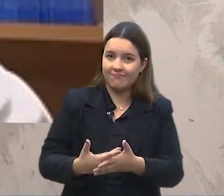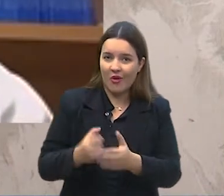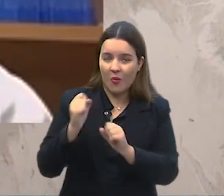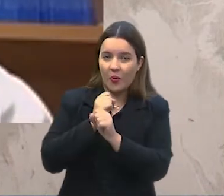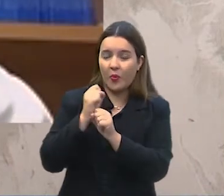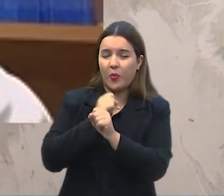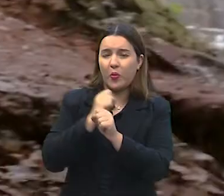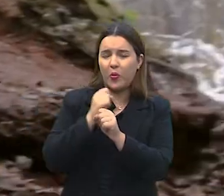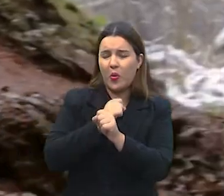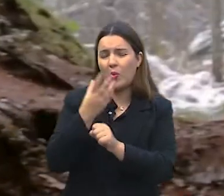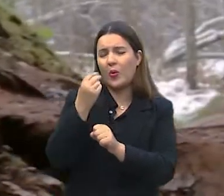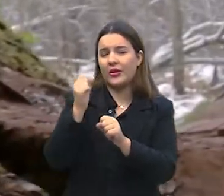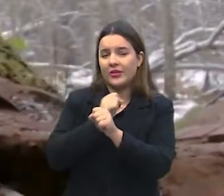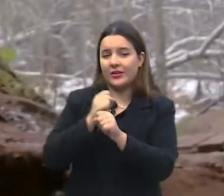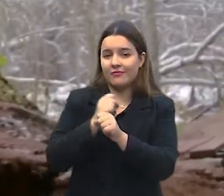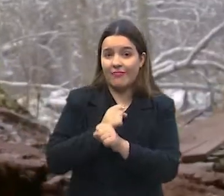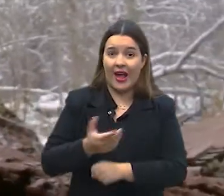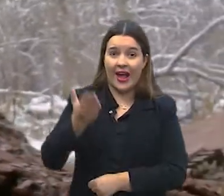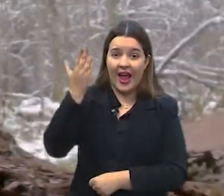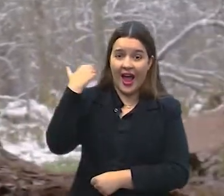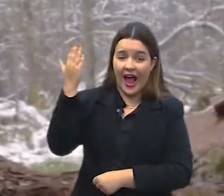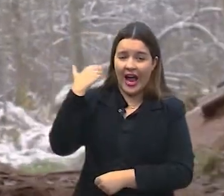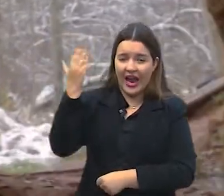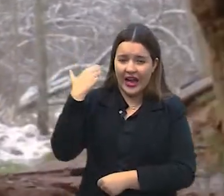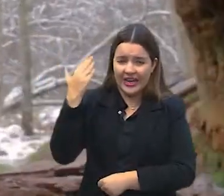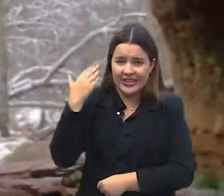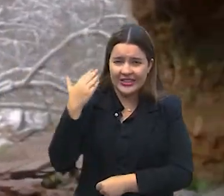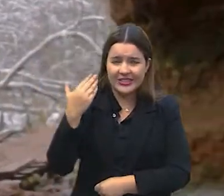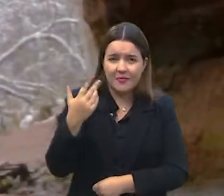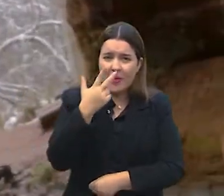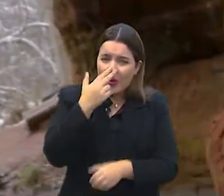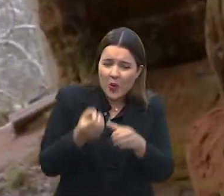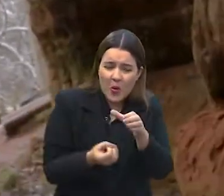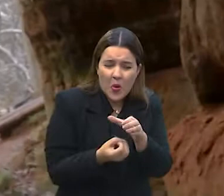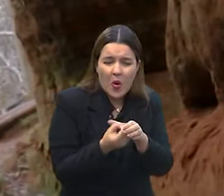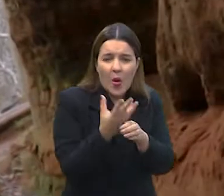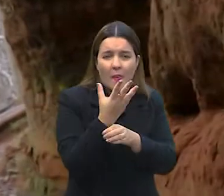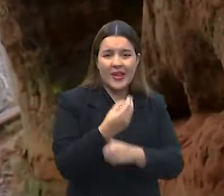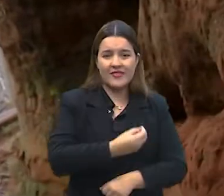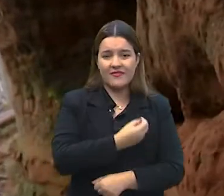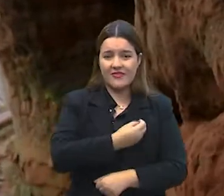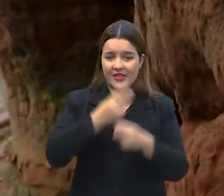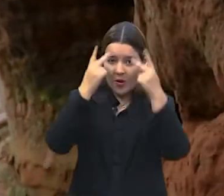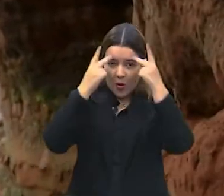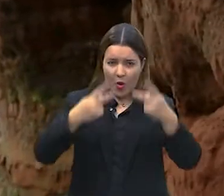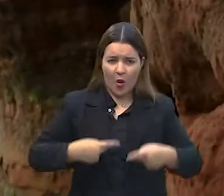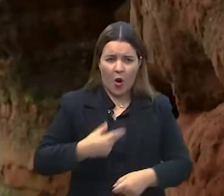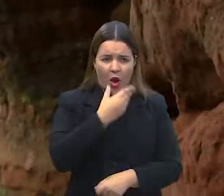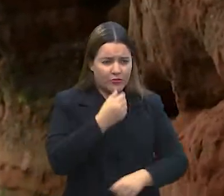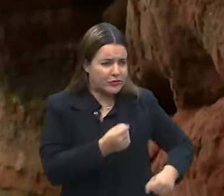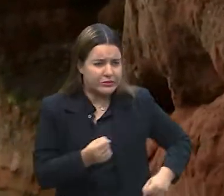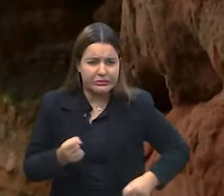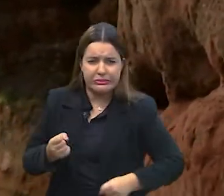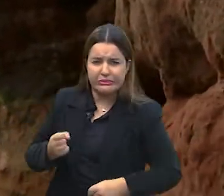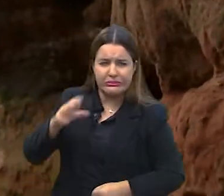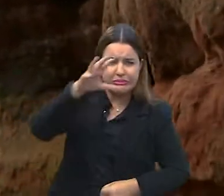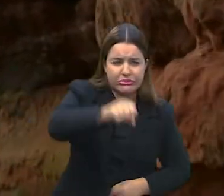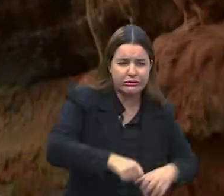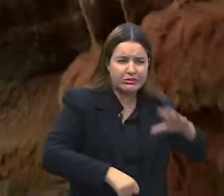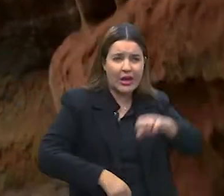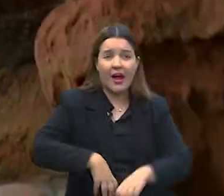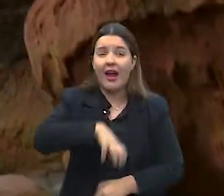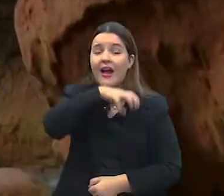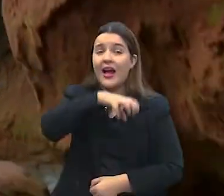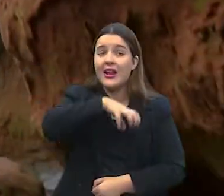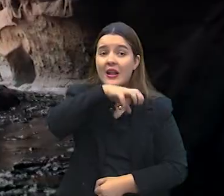milênios. Você imagina que a função do homem lá nos primórdios da sociedade humana era caçar, né? Então ele provia o